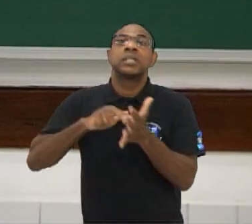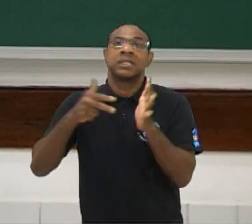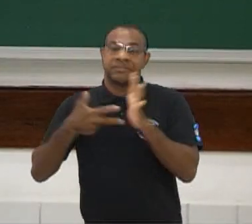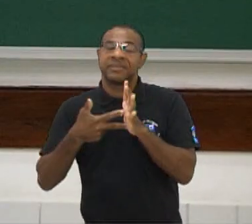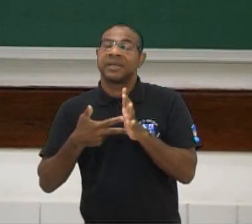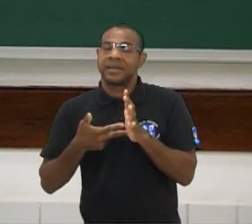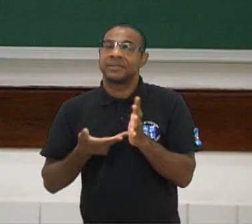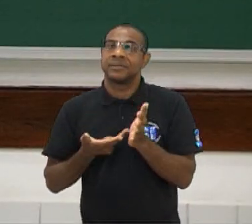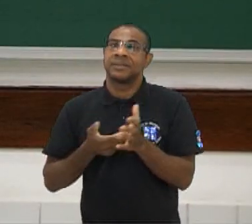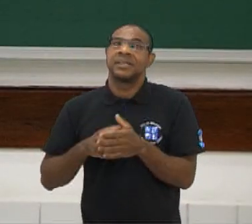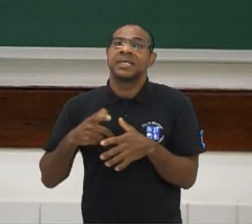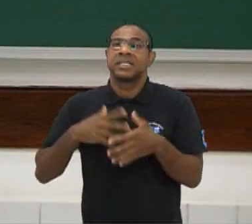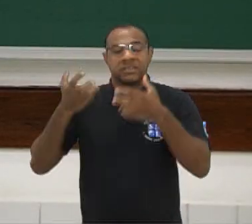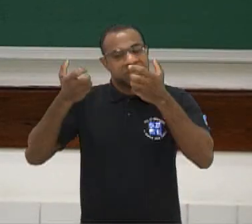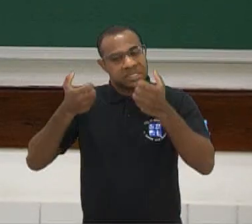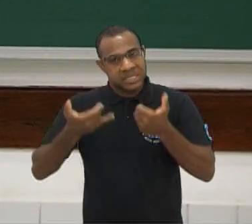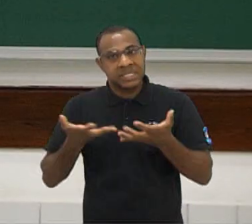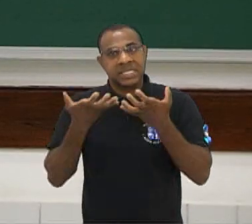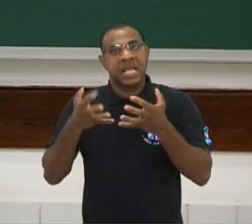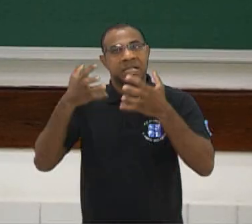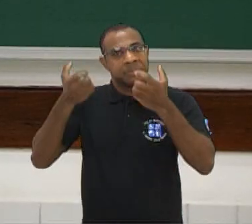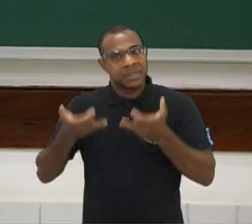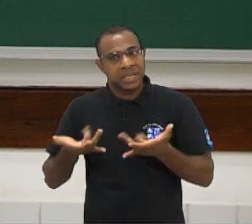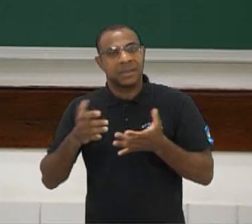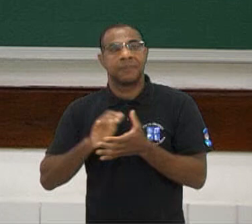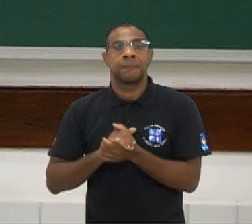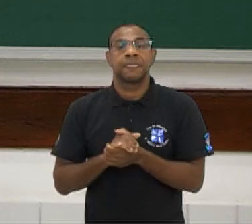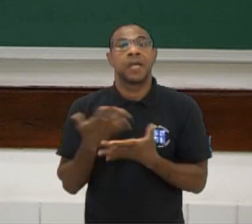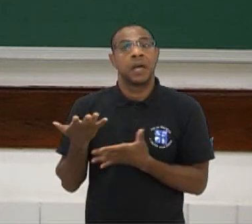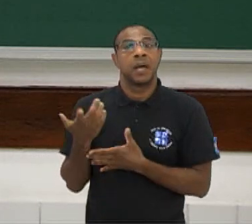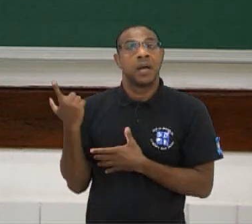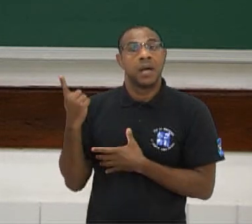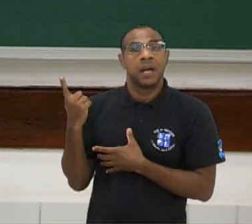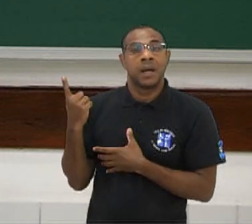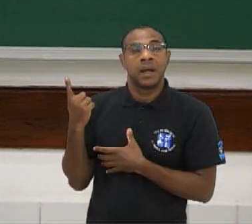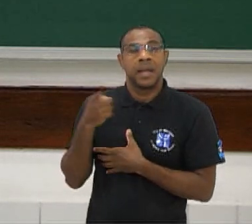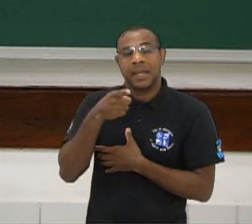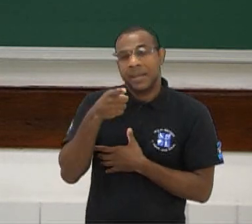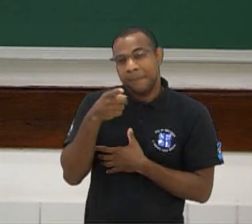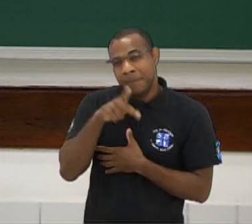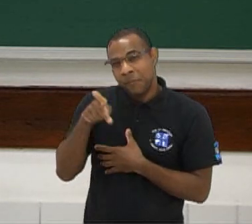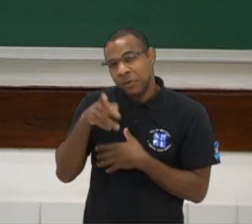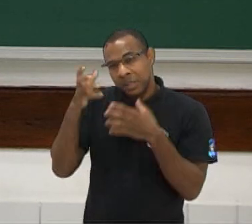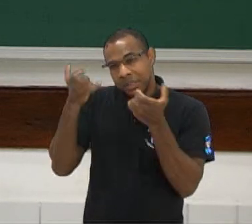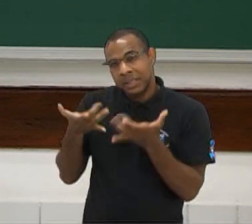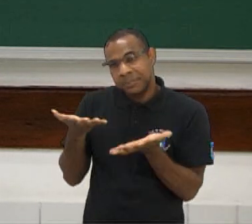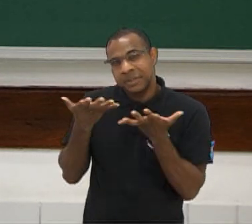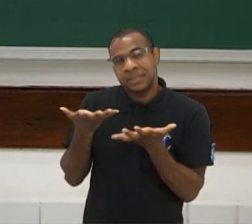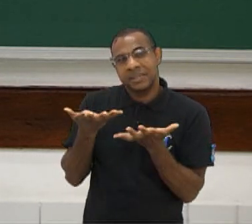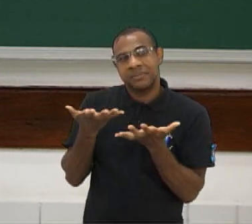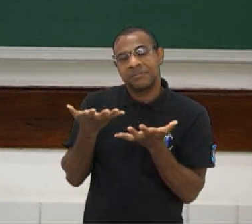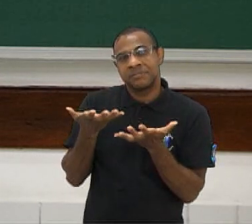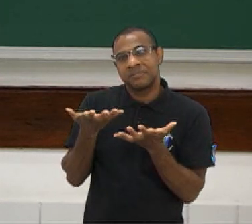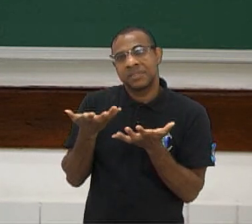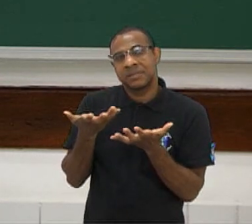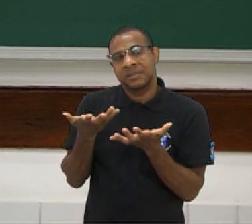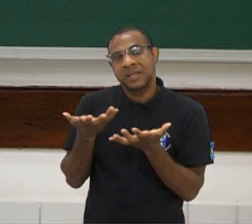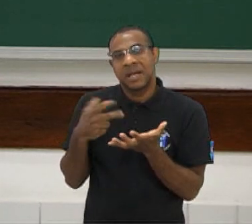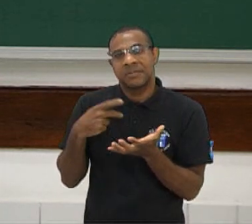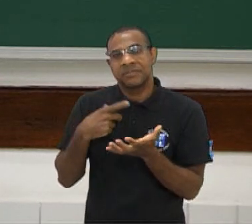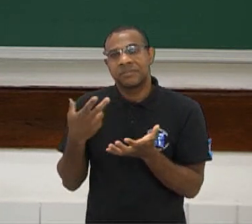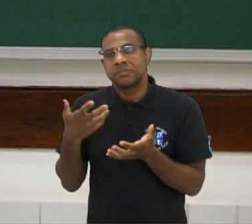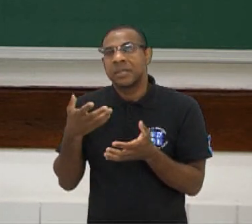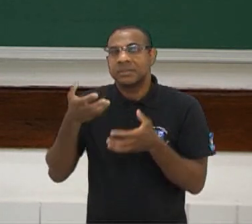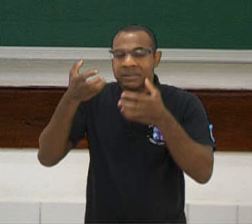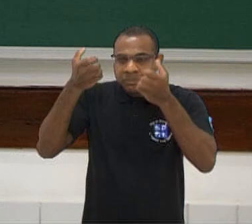quis dizer, né? E eu sempre digo para os alunos assim, quando a gente quis dizer no texto e não disse, a gente acabou